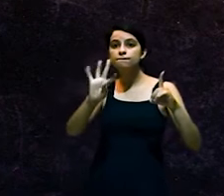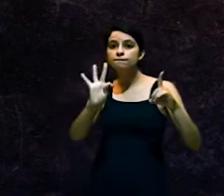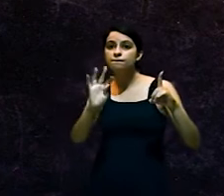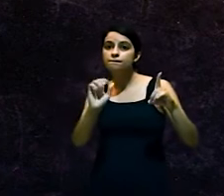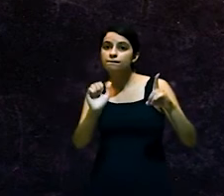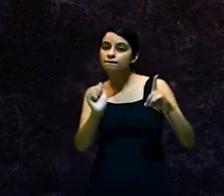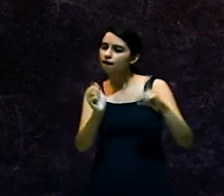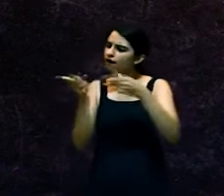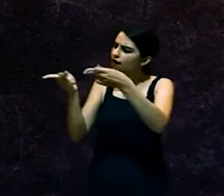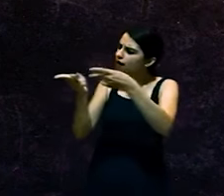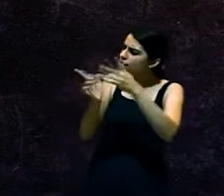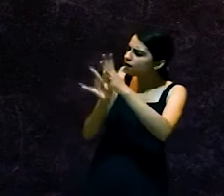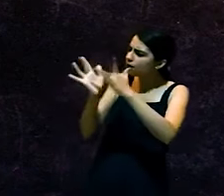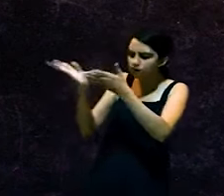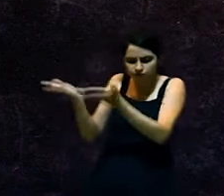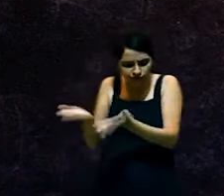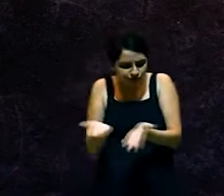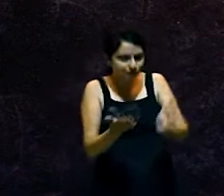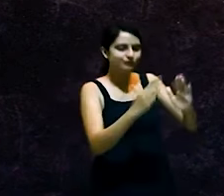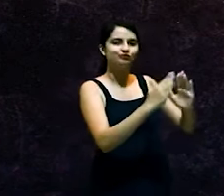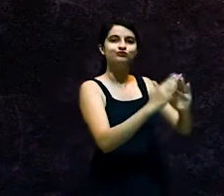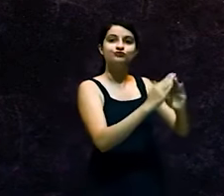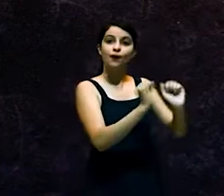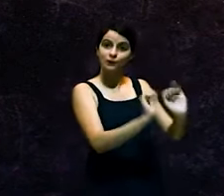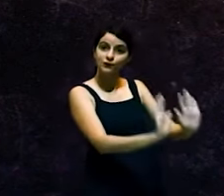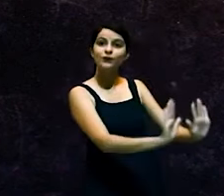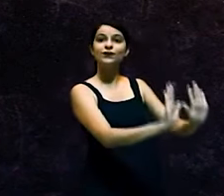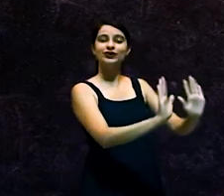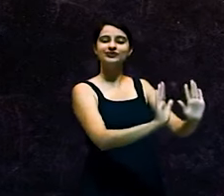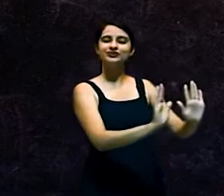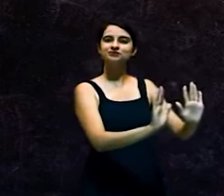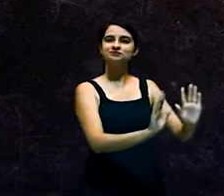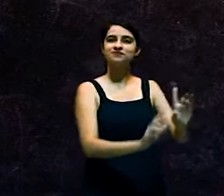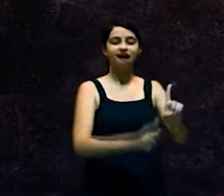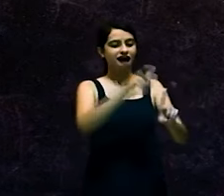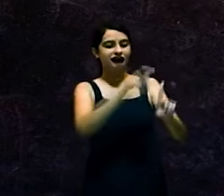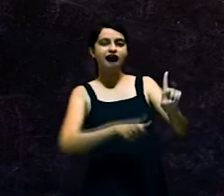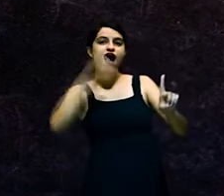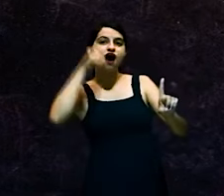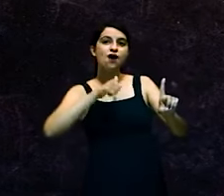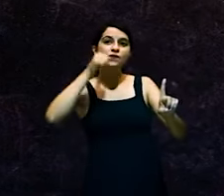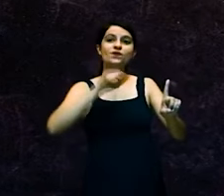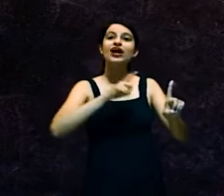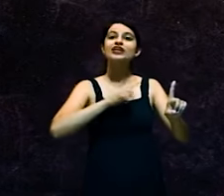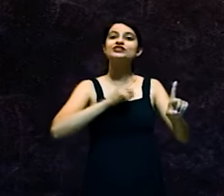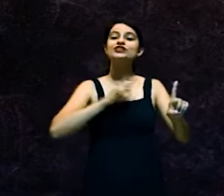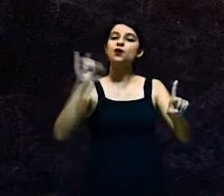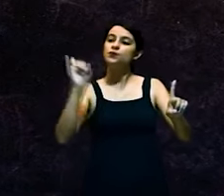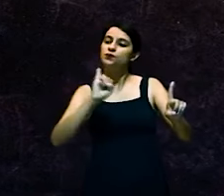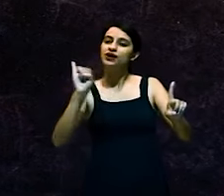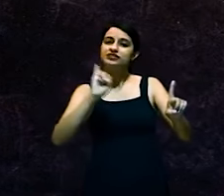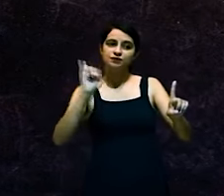hospedou na sua casa. Marta tinha uma irmã que chamada